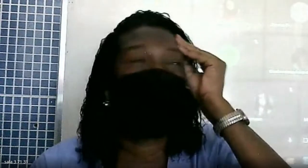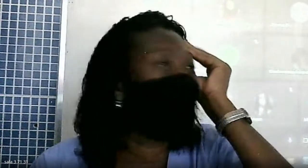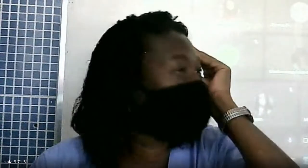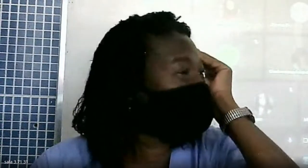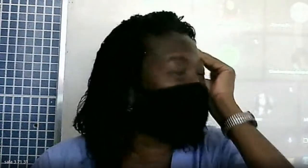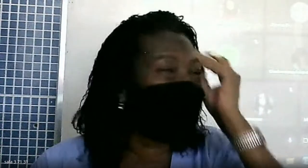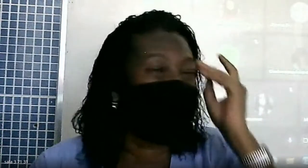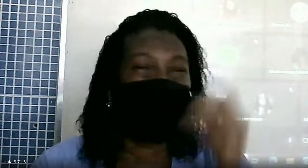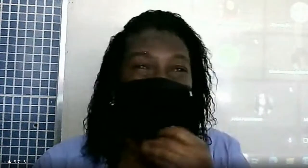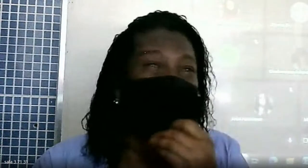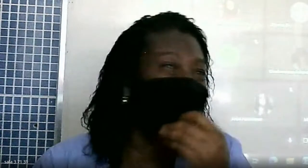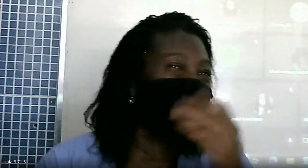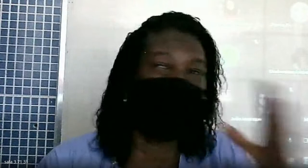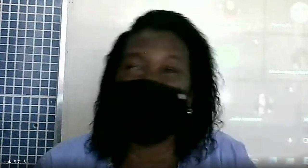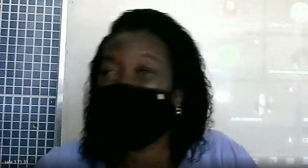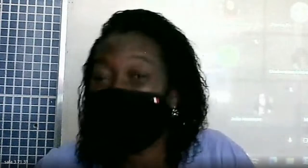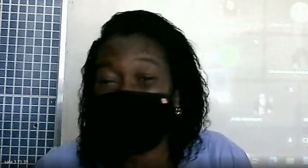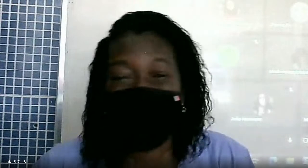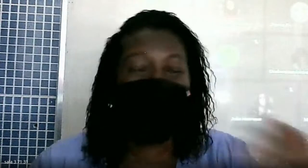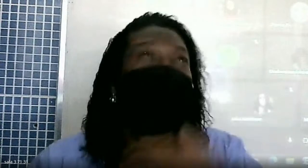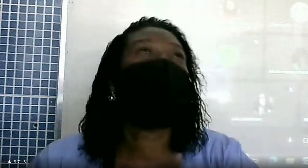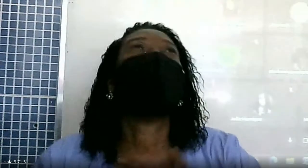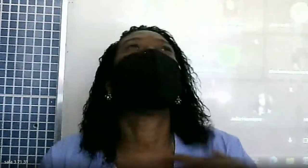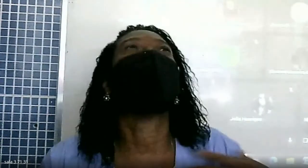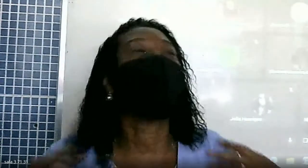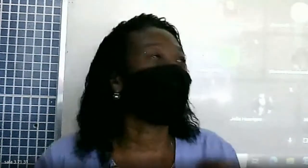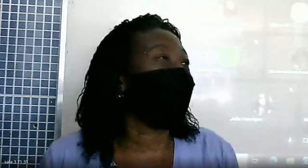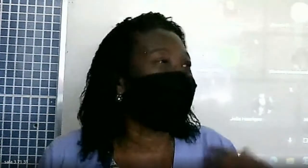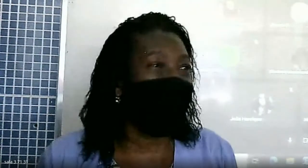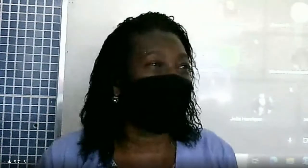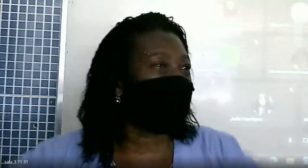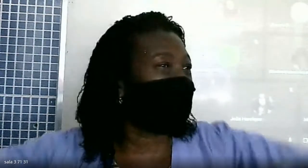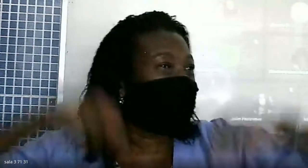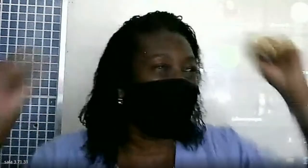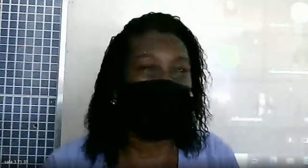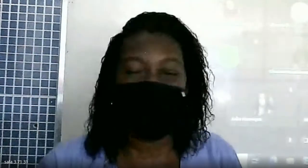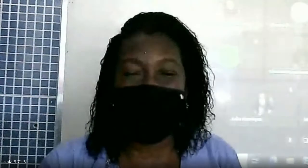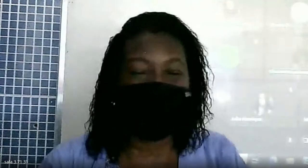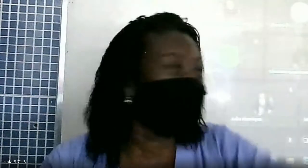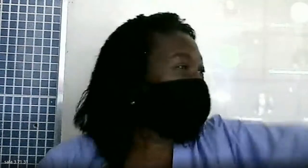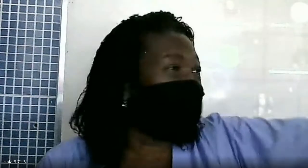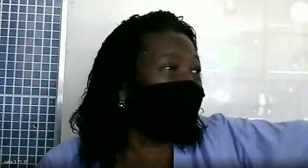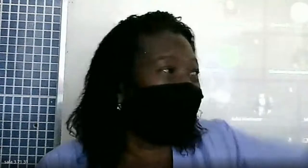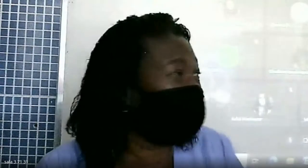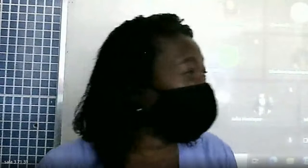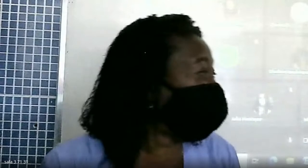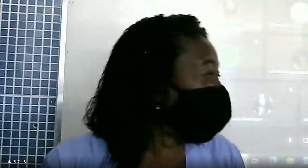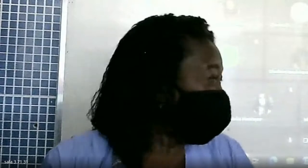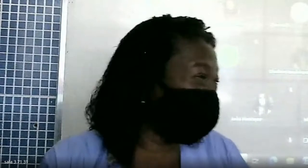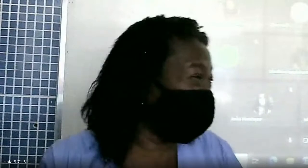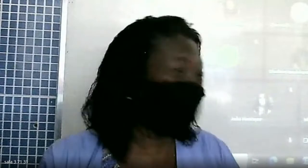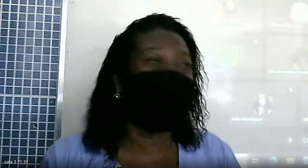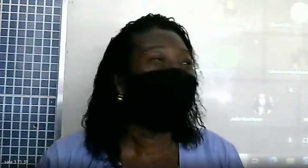e ficou dançando aquele espacinho todo ali, ficou encantada, estava de casaco, daqui a pouco ela tirou o casaco, tinha segura aqui, eu